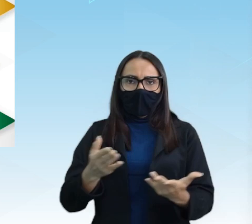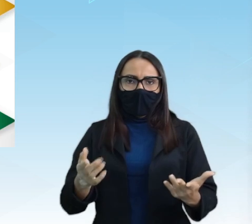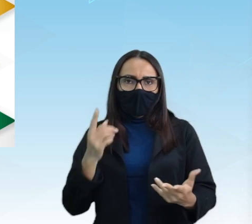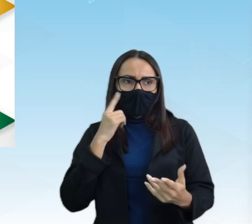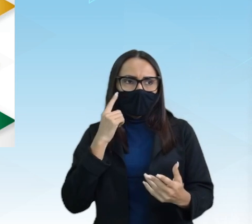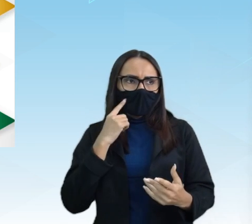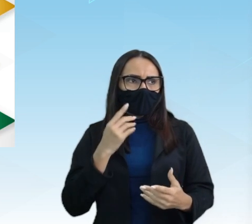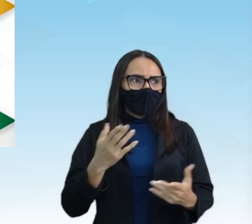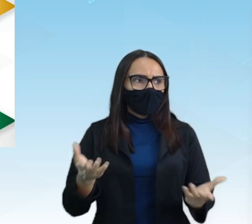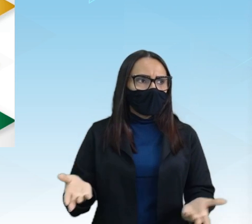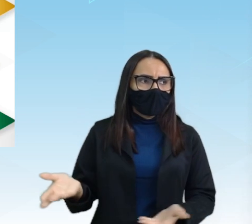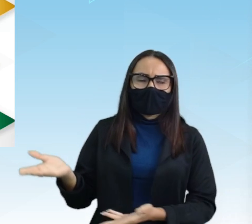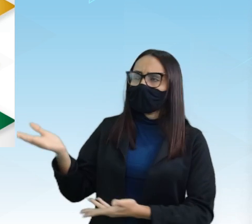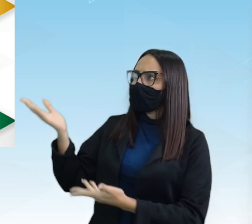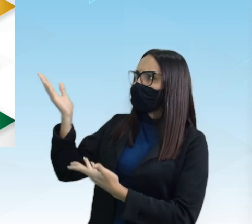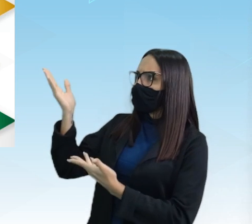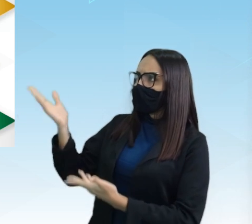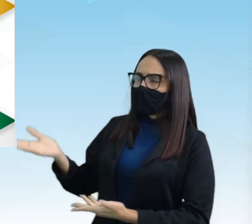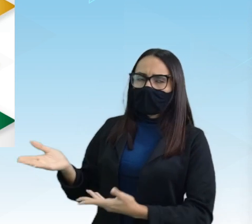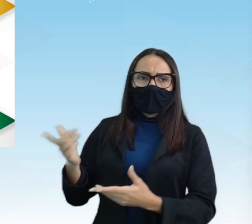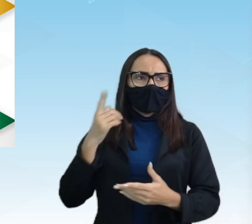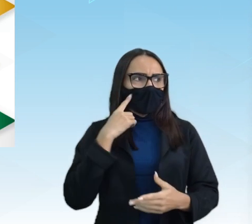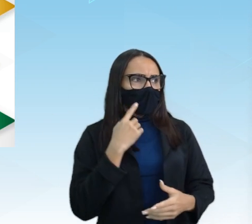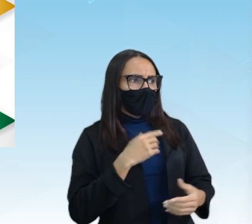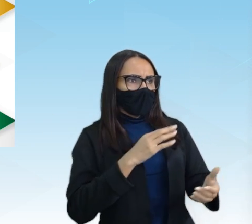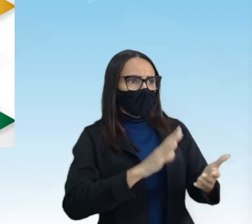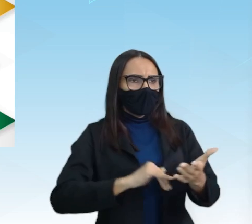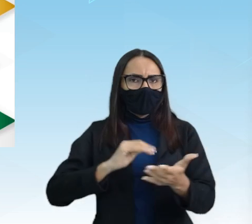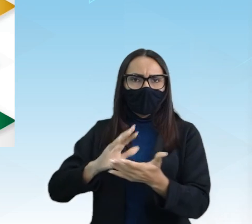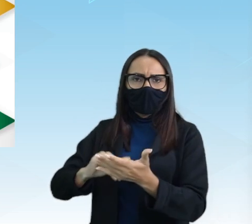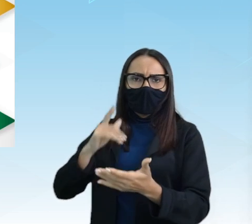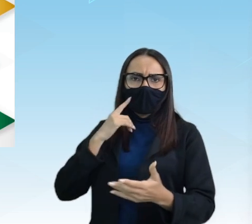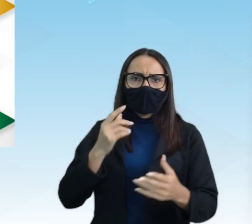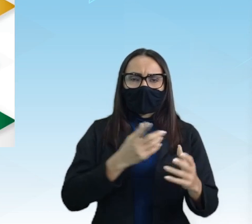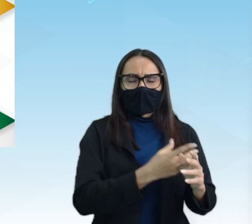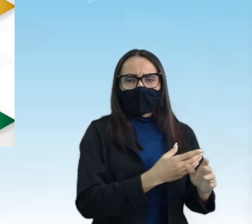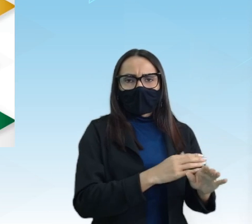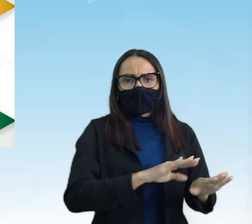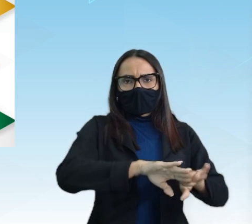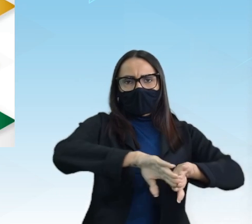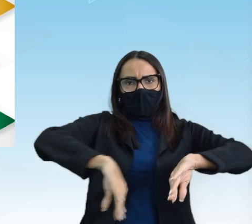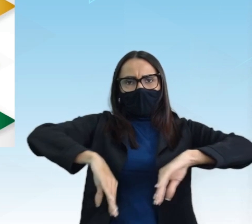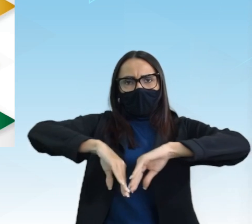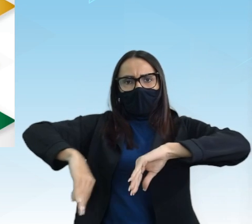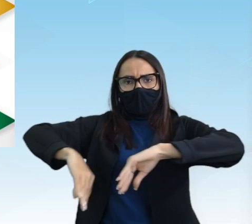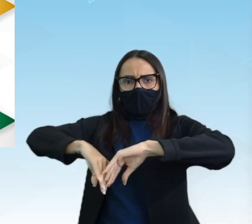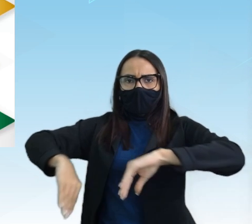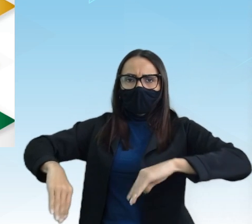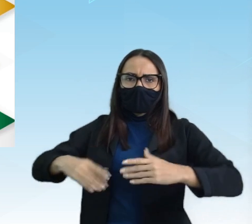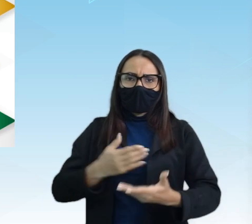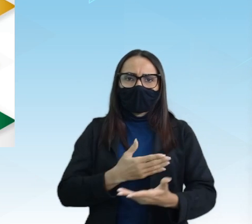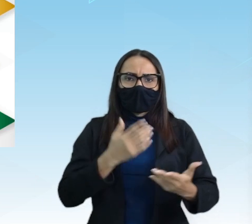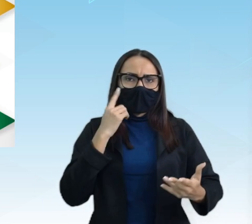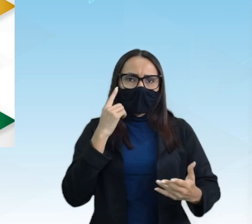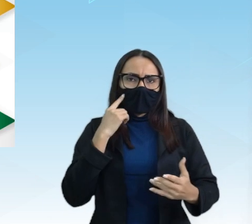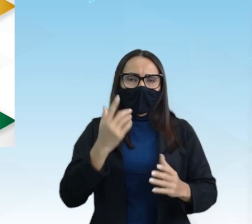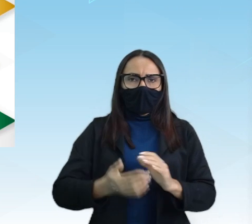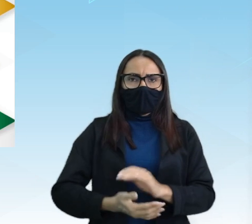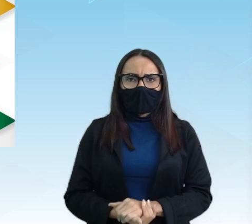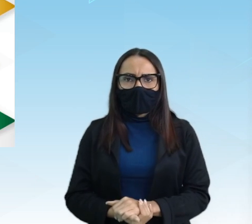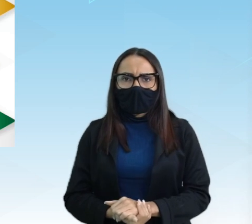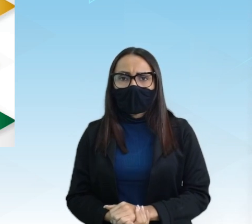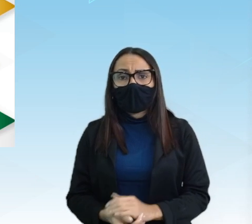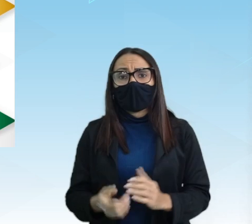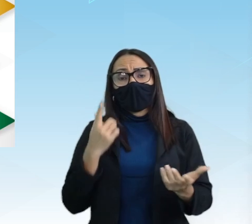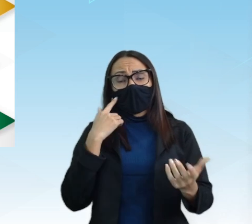bichão desse aí, ela vai girando, vai tirando, vai colhendo, vai separando a semente, já dá o resto da folhagem.